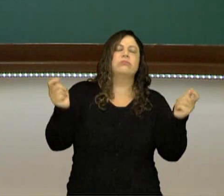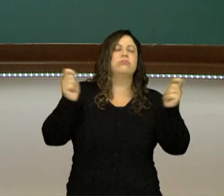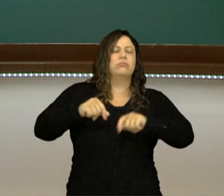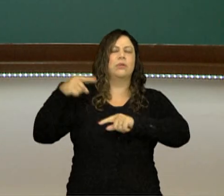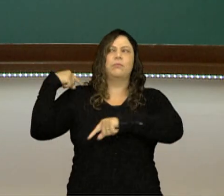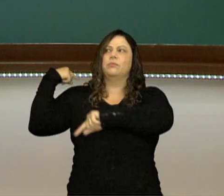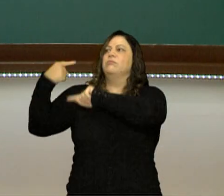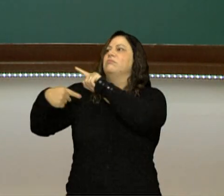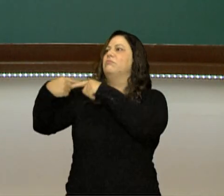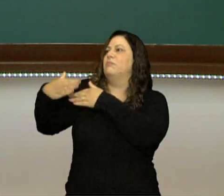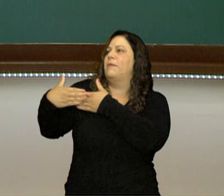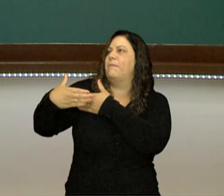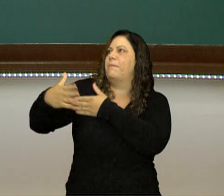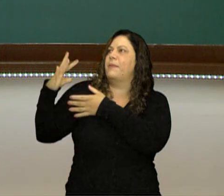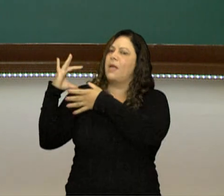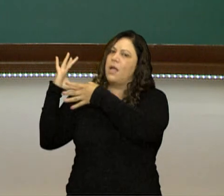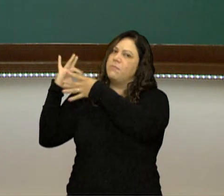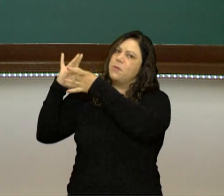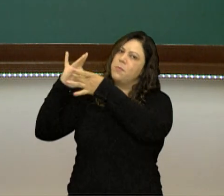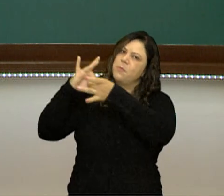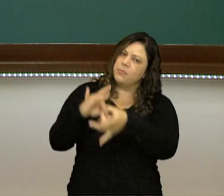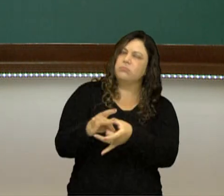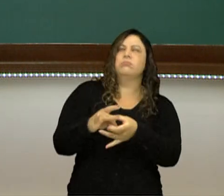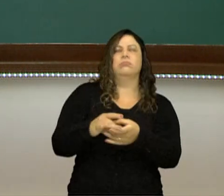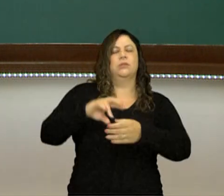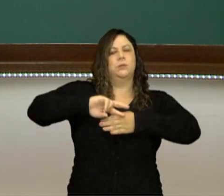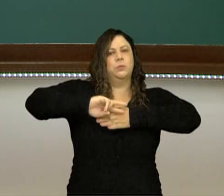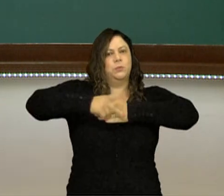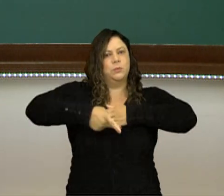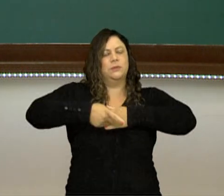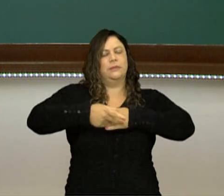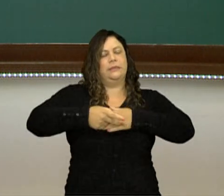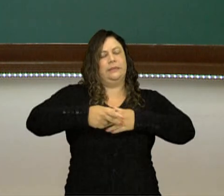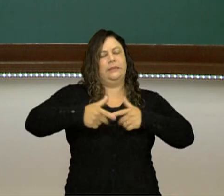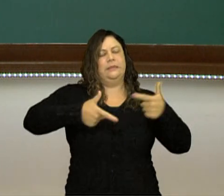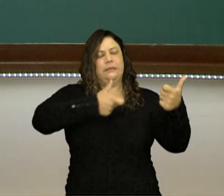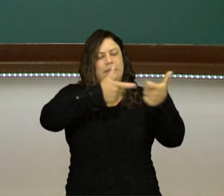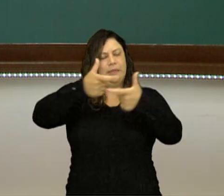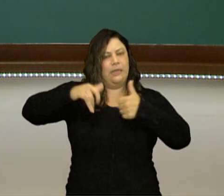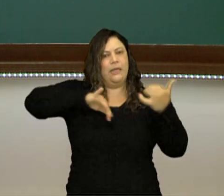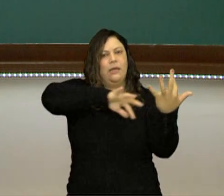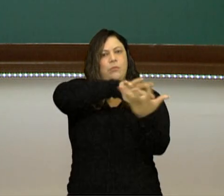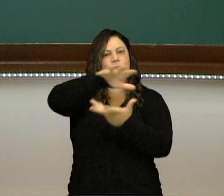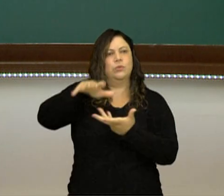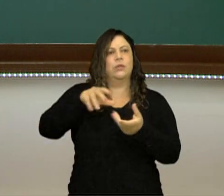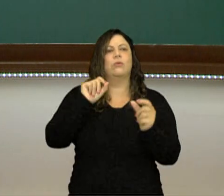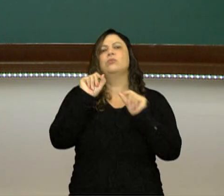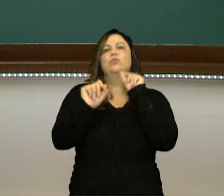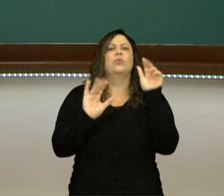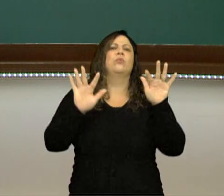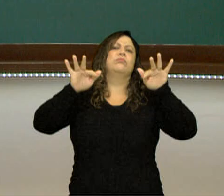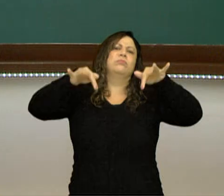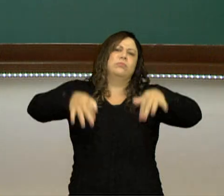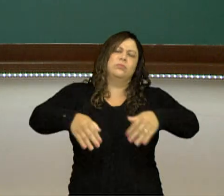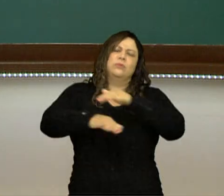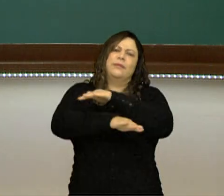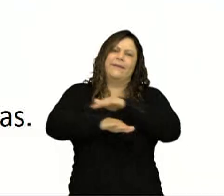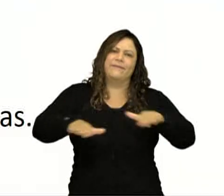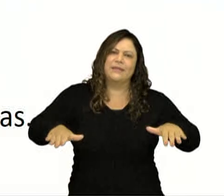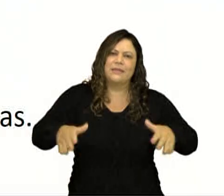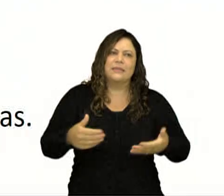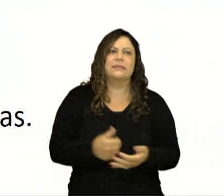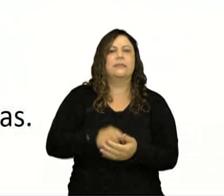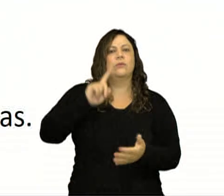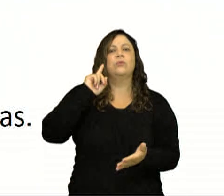herdada pelas consequências da Segunda Guerra Mundial. Certo. Então, como que tinha acabado a Primeira Guerra Mundial? Através